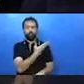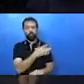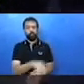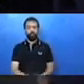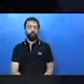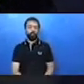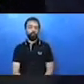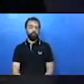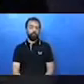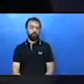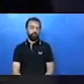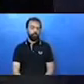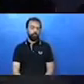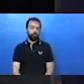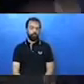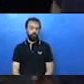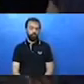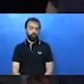nosso país.